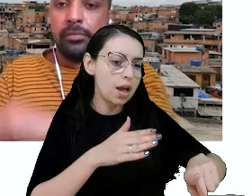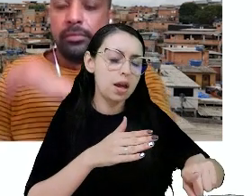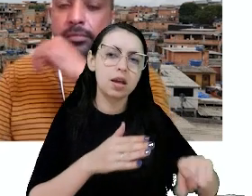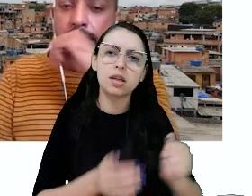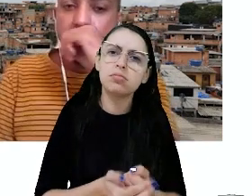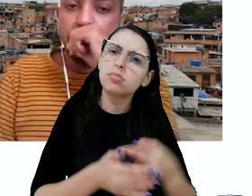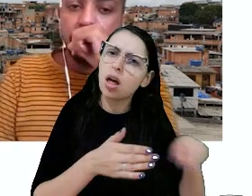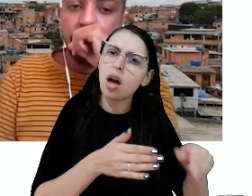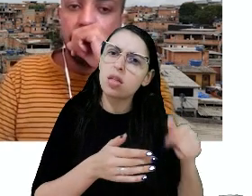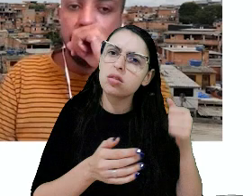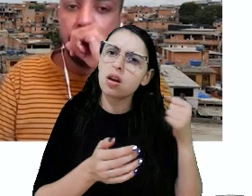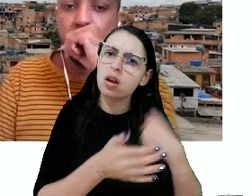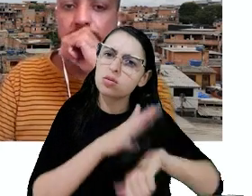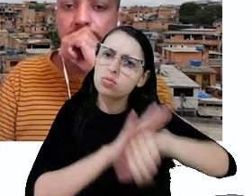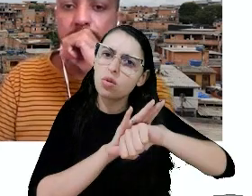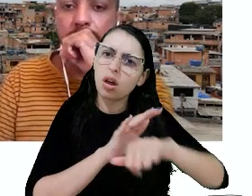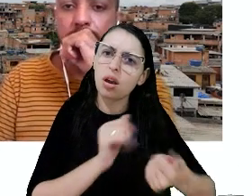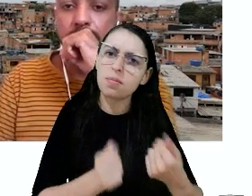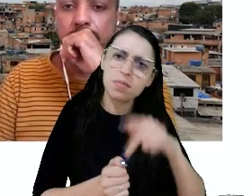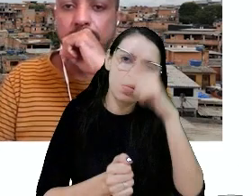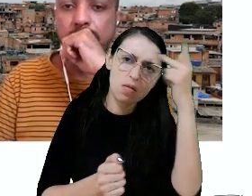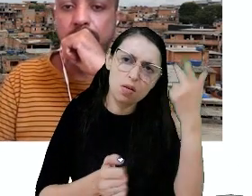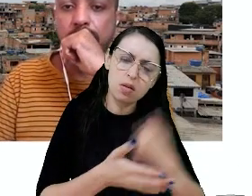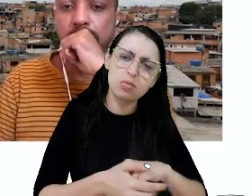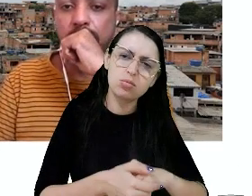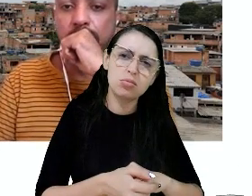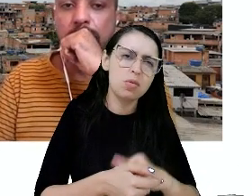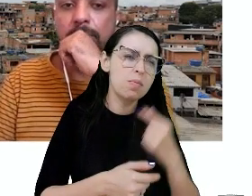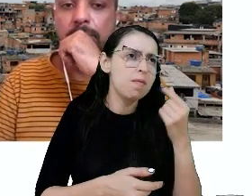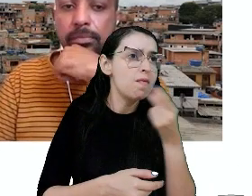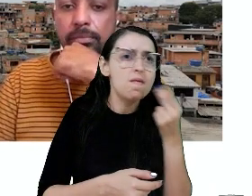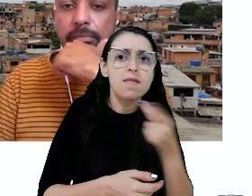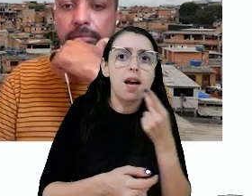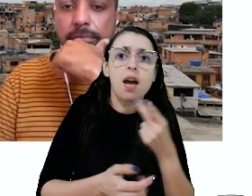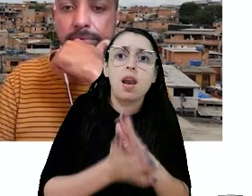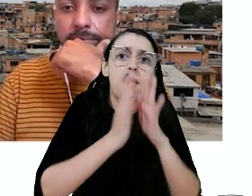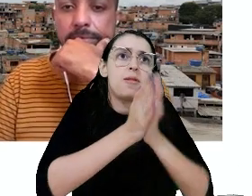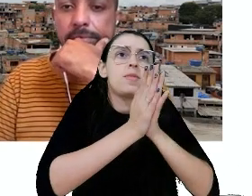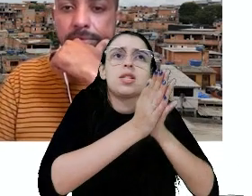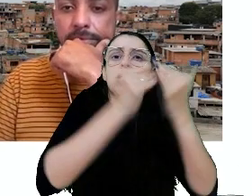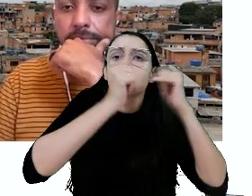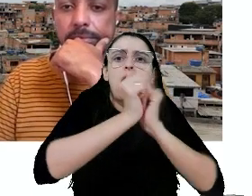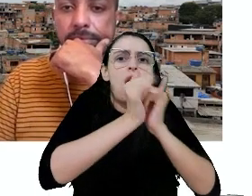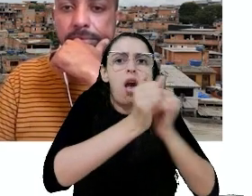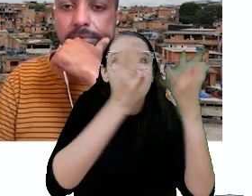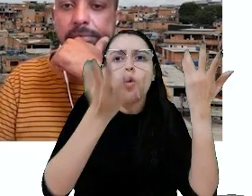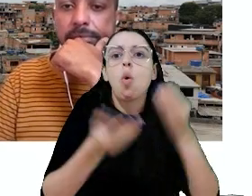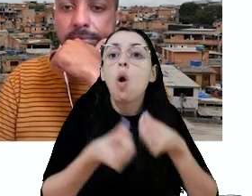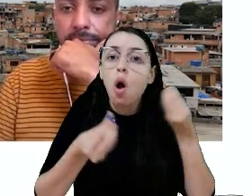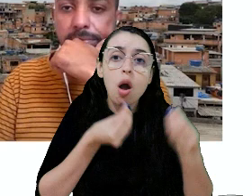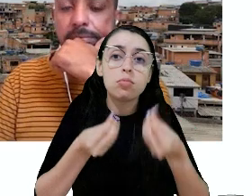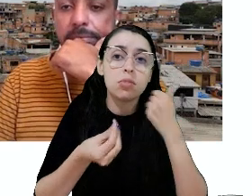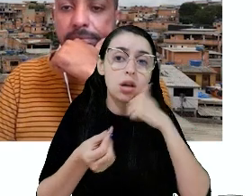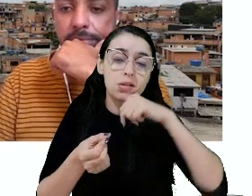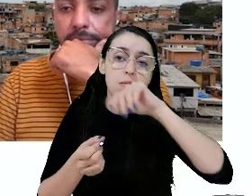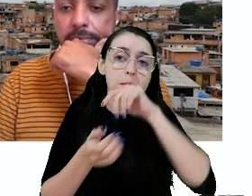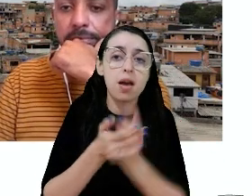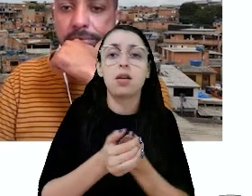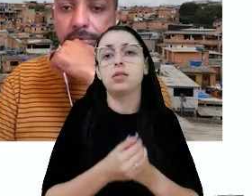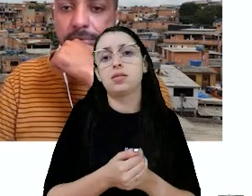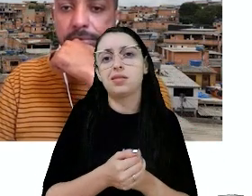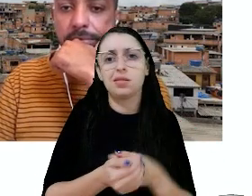atrás de um traficante e fala o impossível, o absurdo, né? Como as